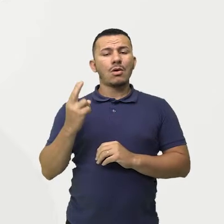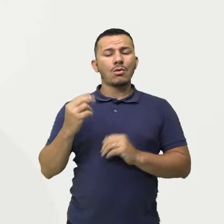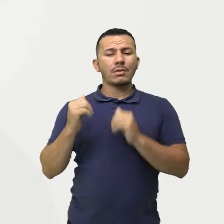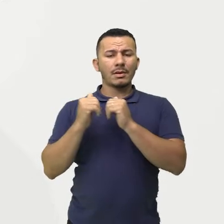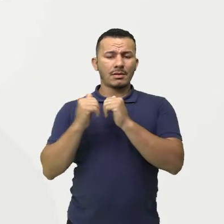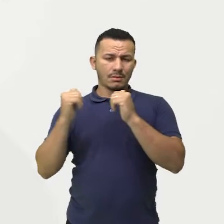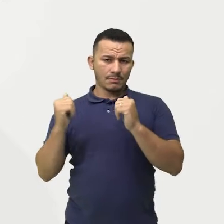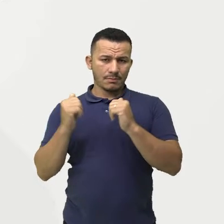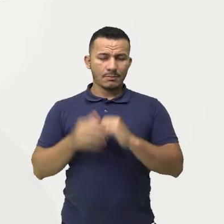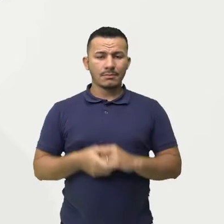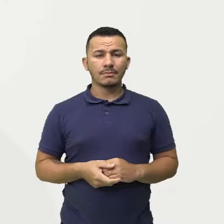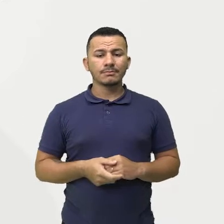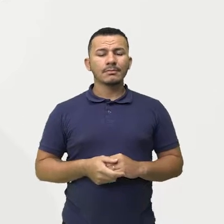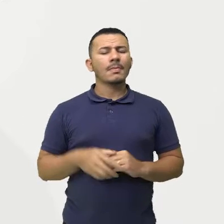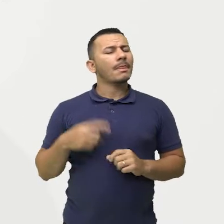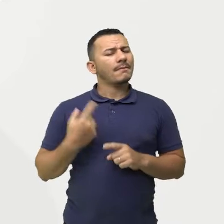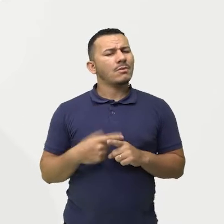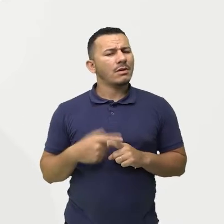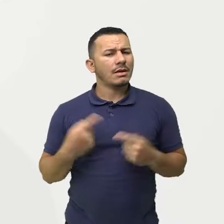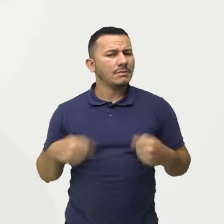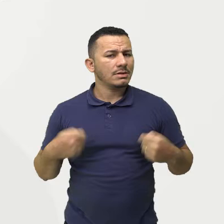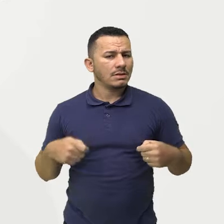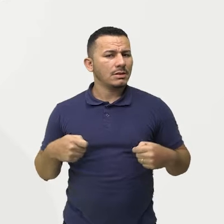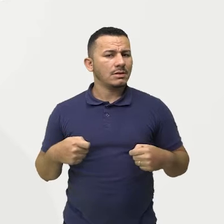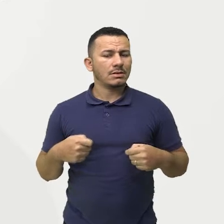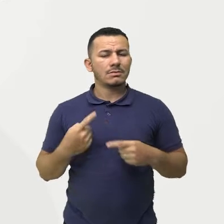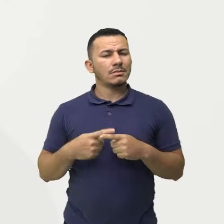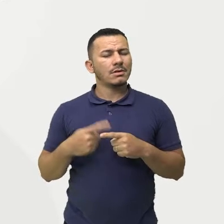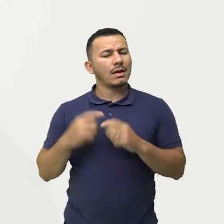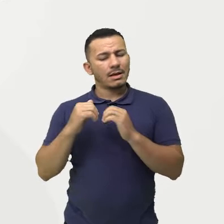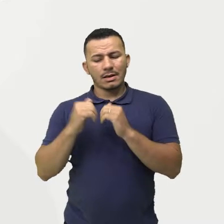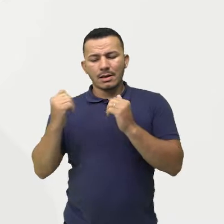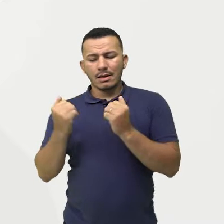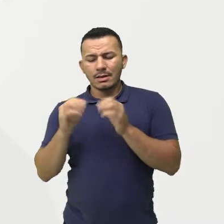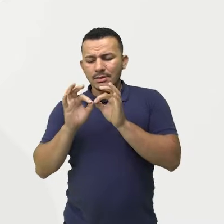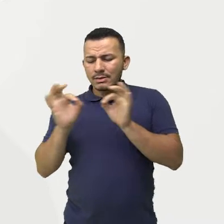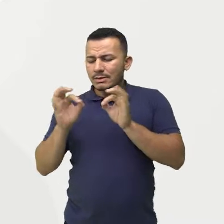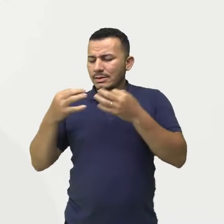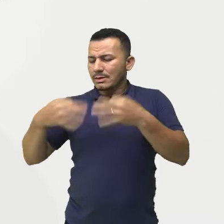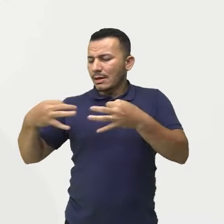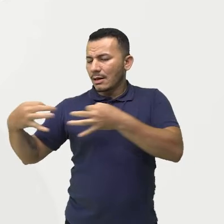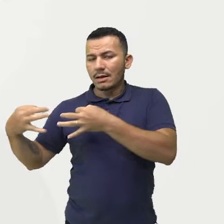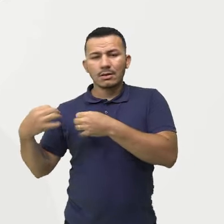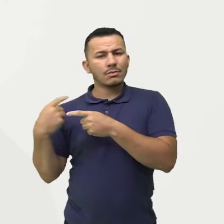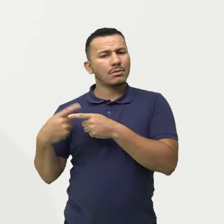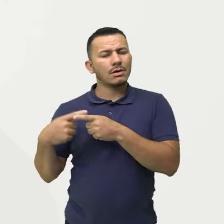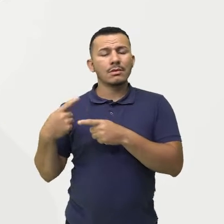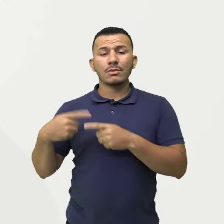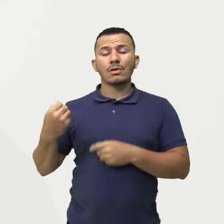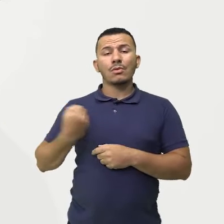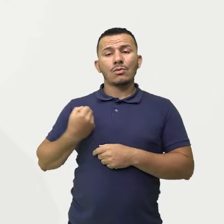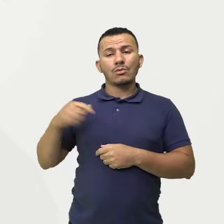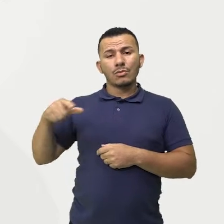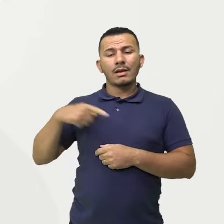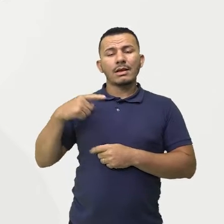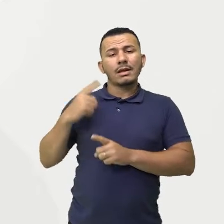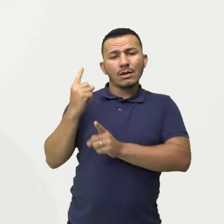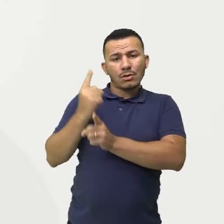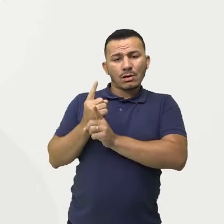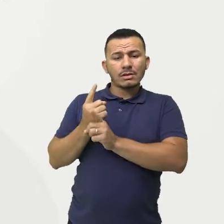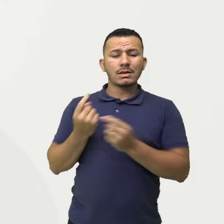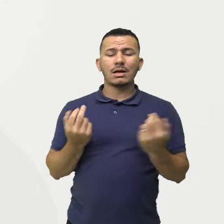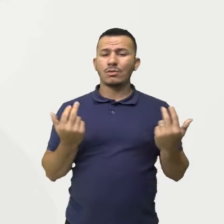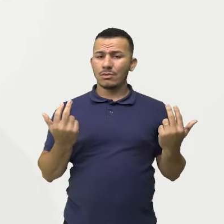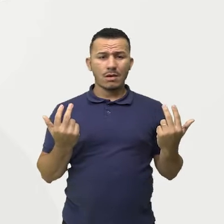distância. Por quê que nós temos que manter a mesma distância? Porque esses números eles são localizados a uma